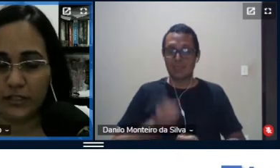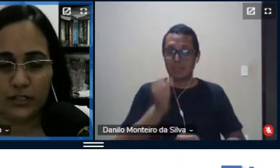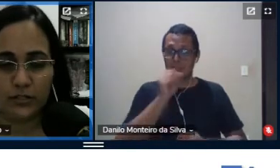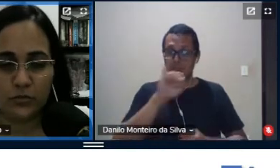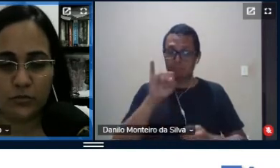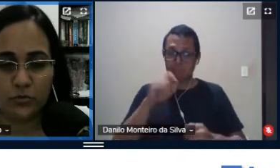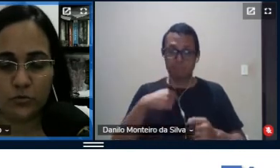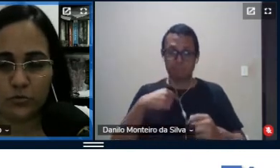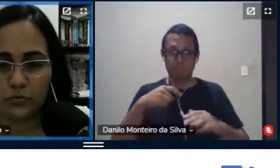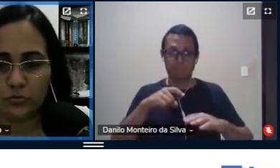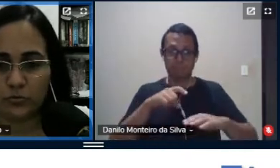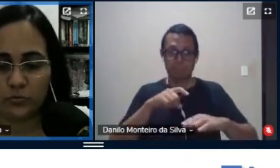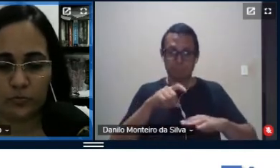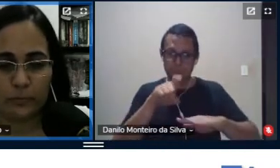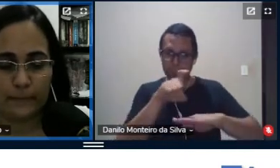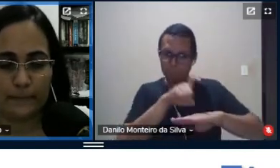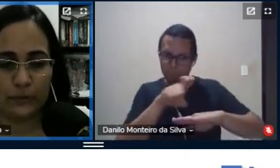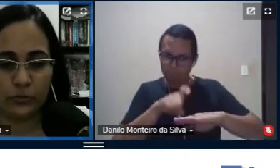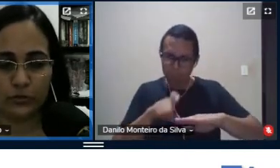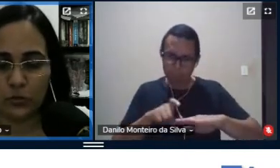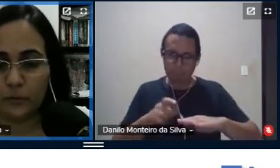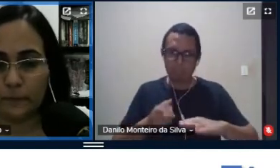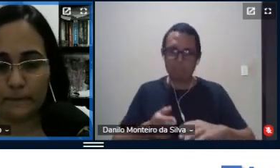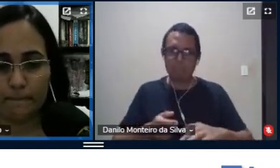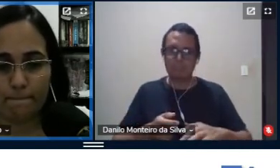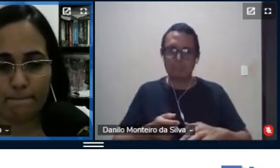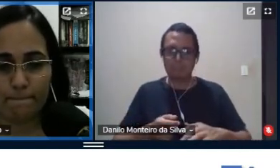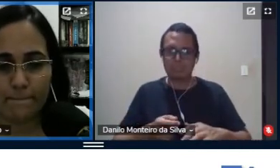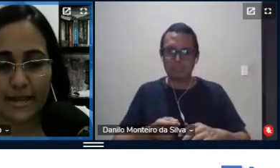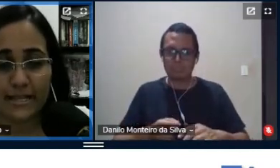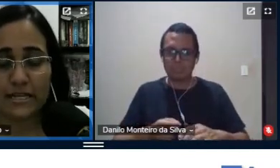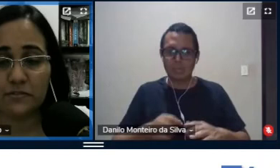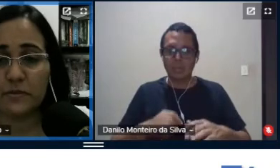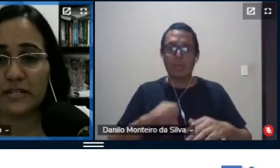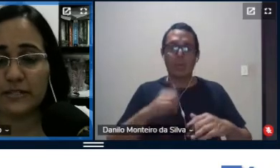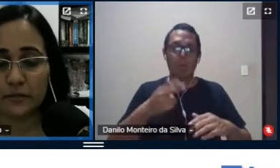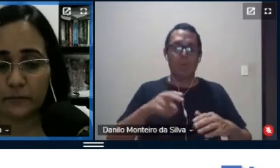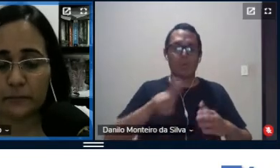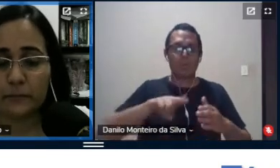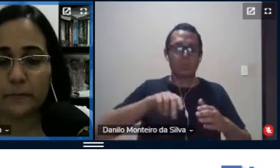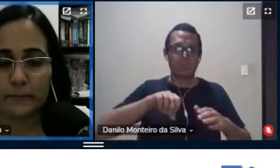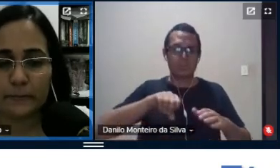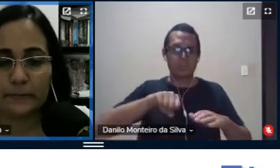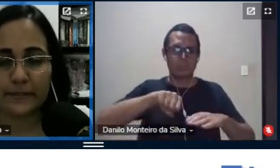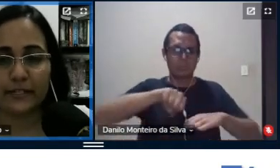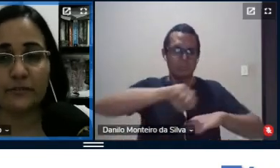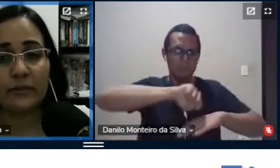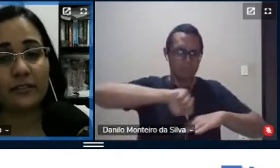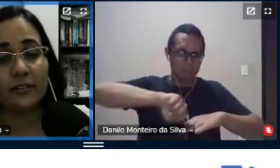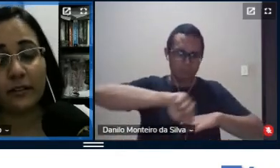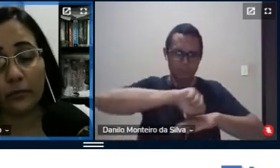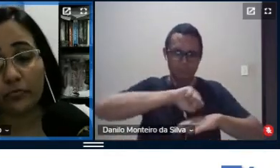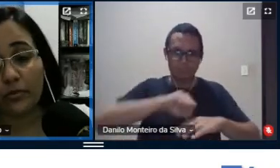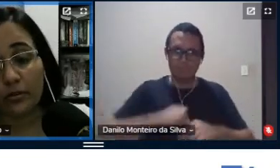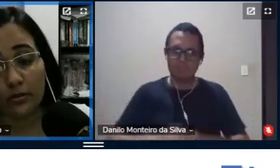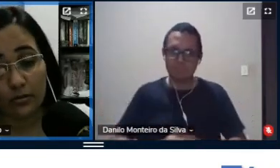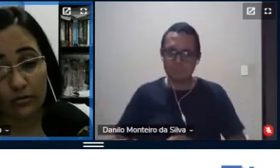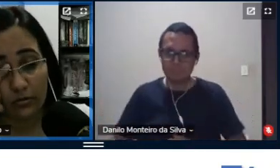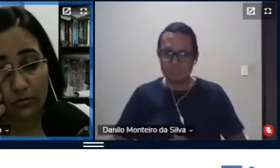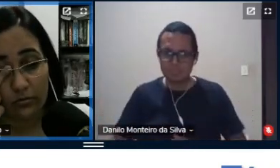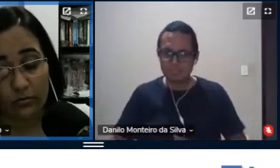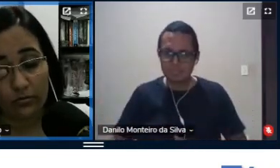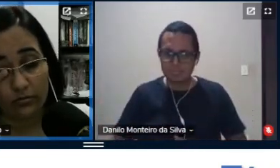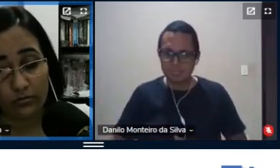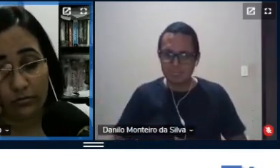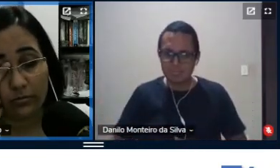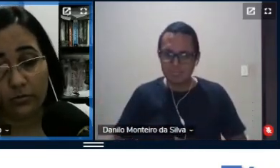líquidos penetrantes ou com ultrassom? Análise de vibração. Análise de vibração é legal.